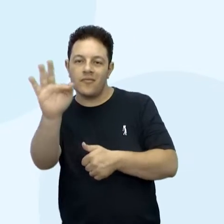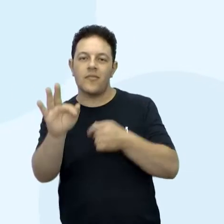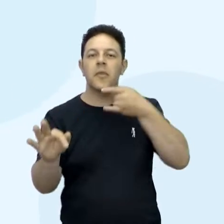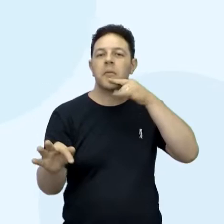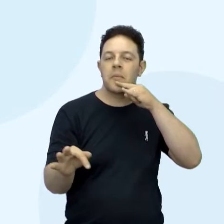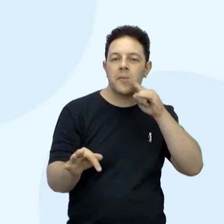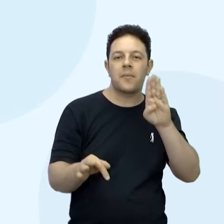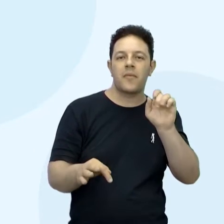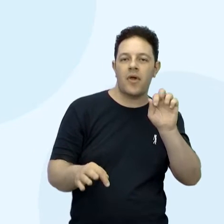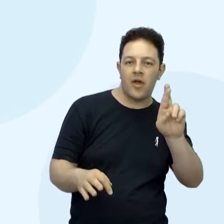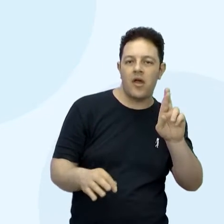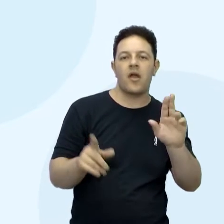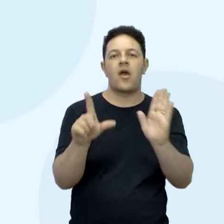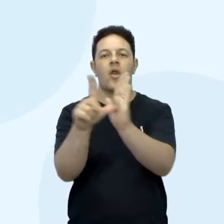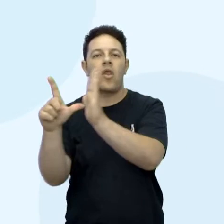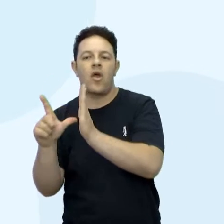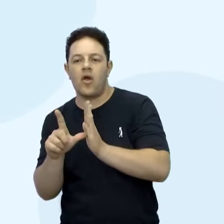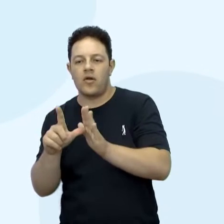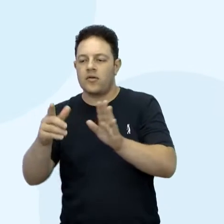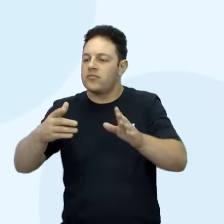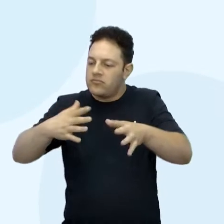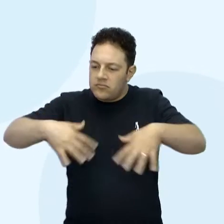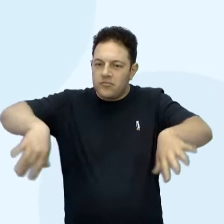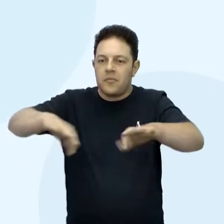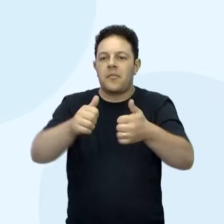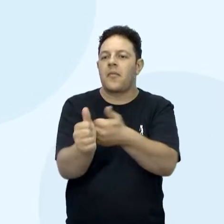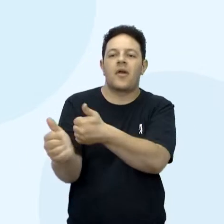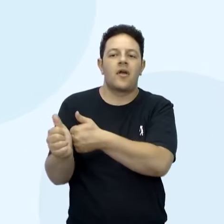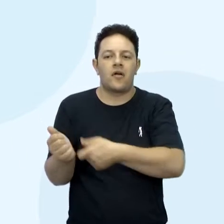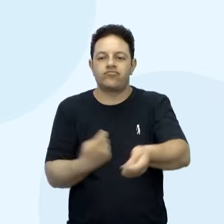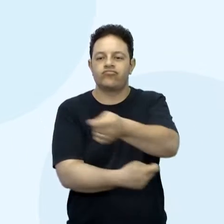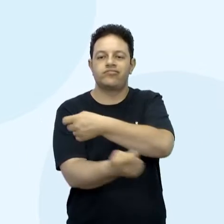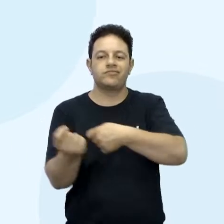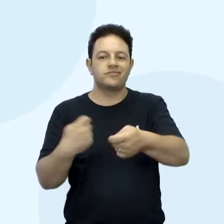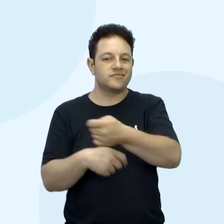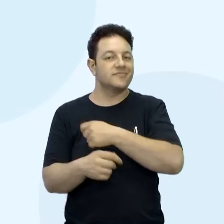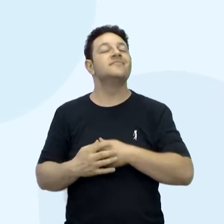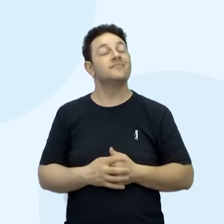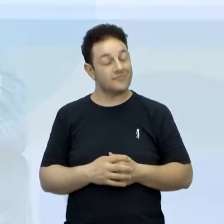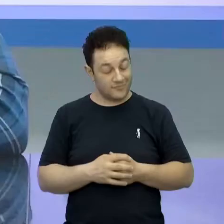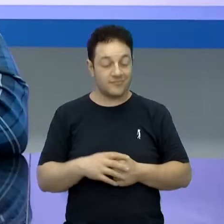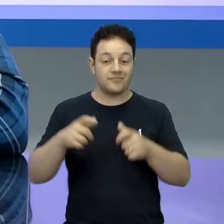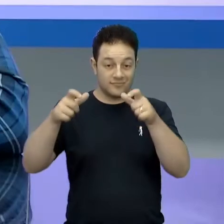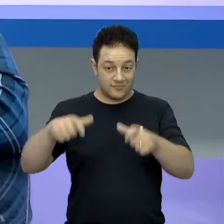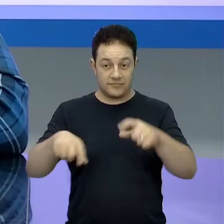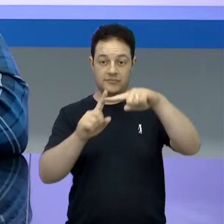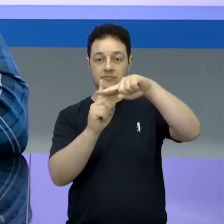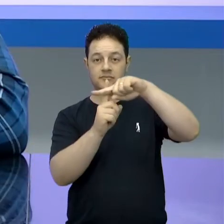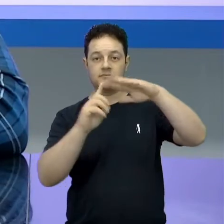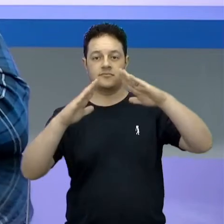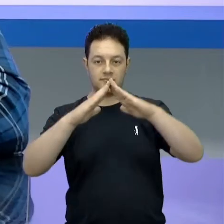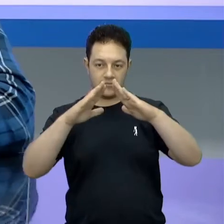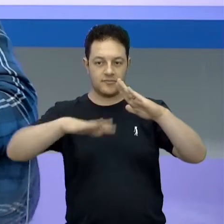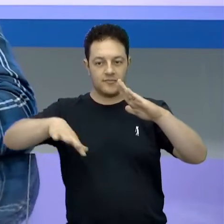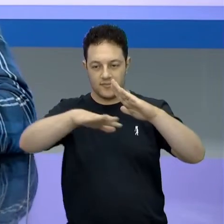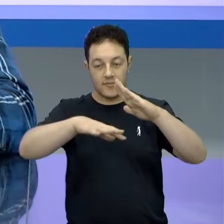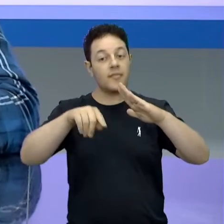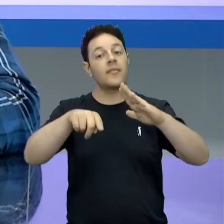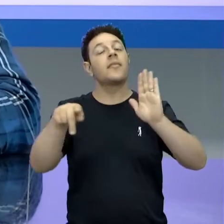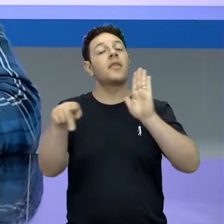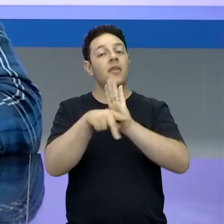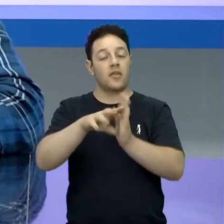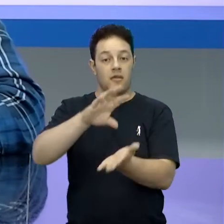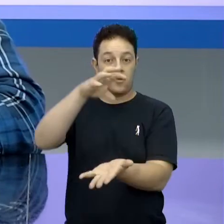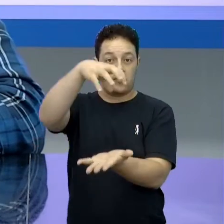lojas que movimentam a região. Então, é basicamente, né, uma catedral que fica bem